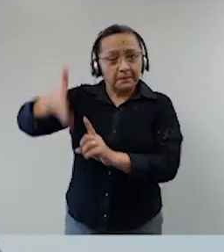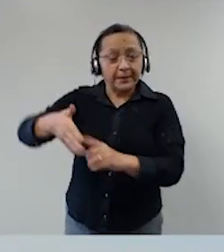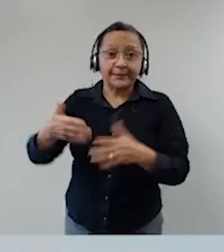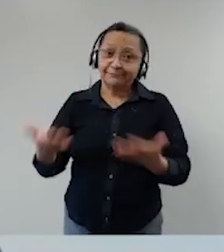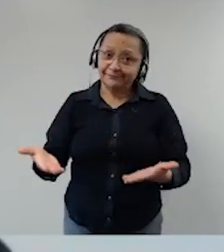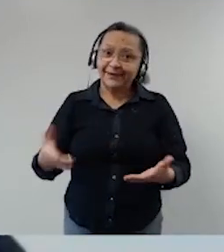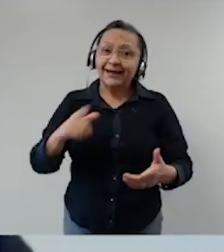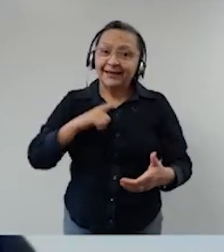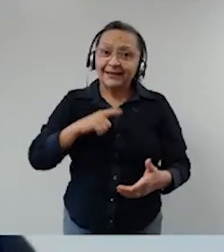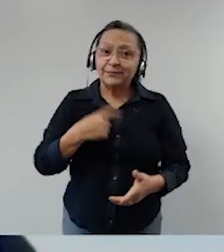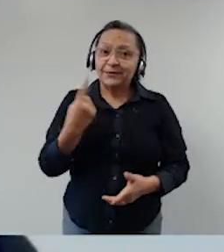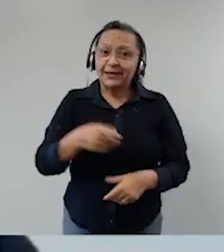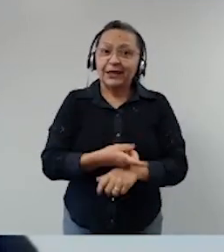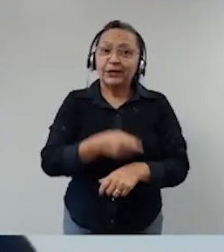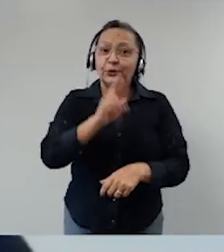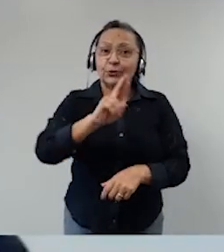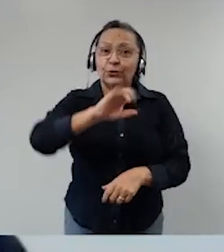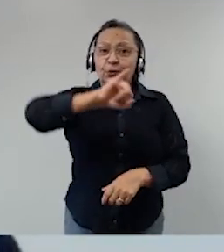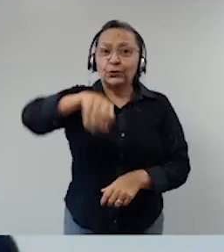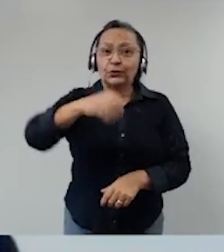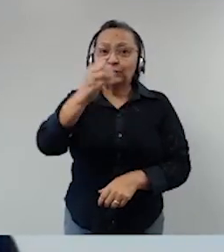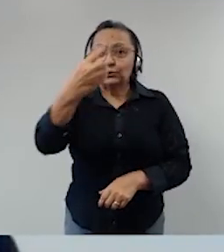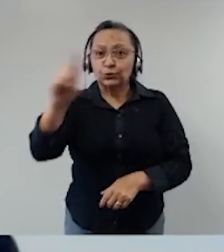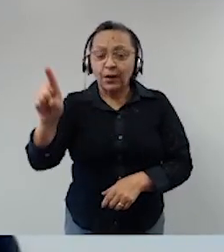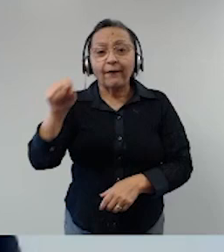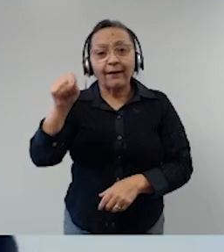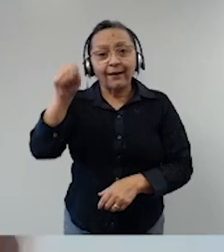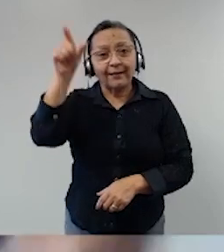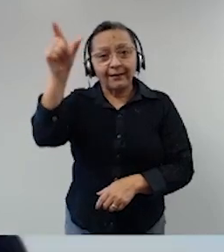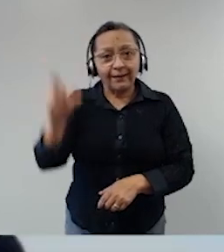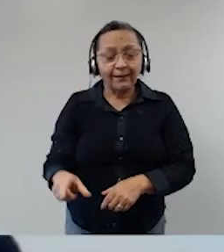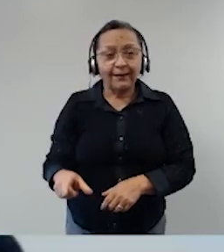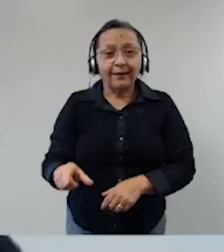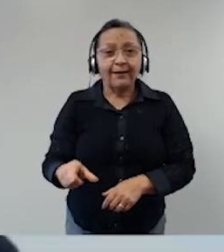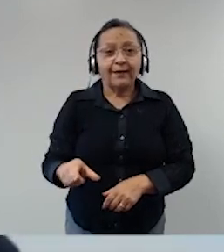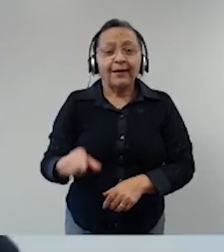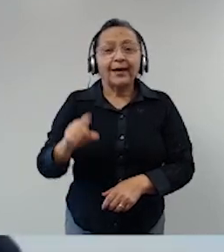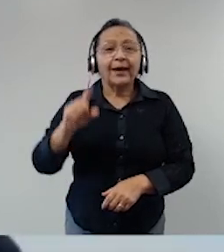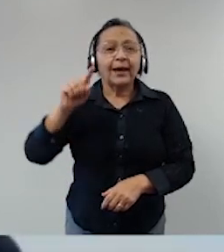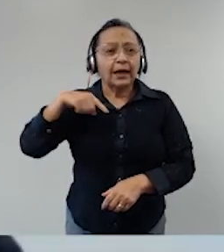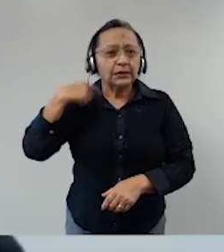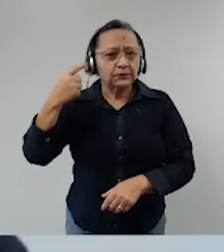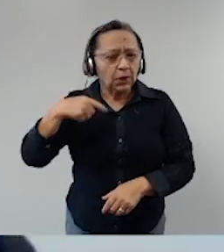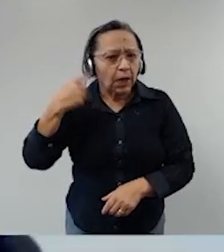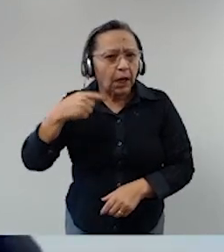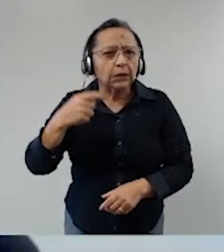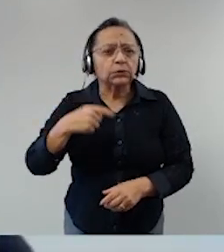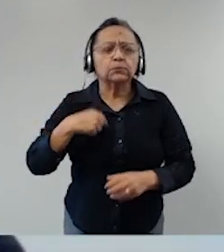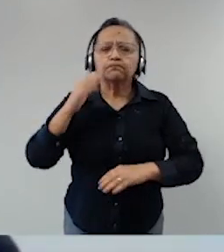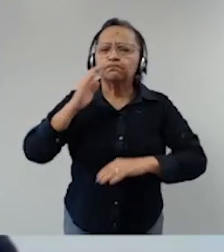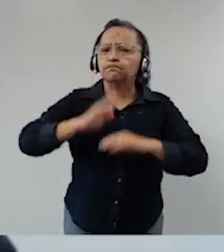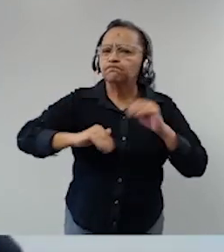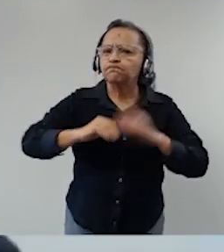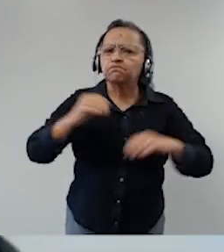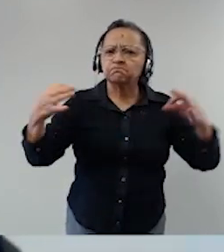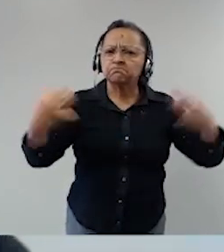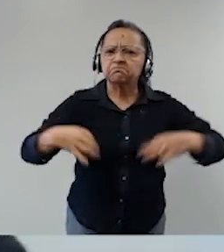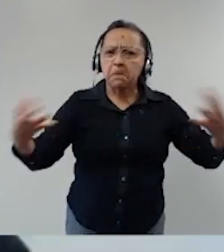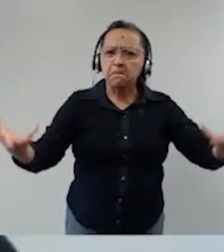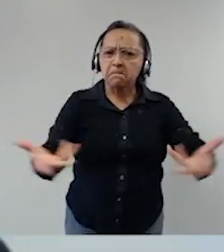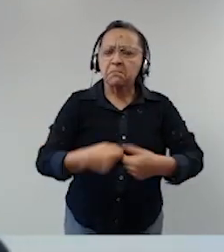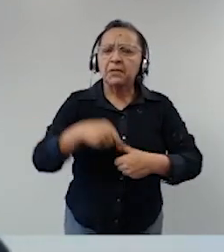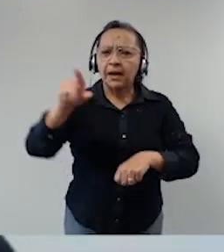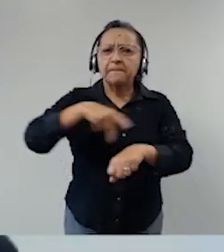contas, temos aqui o doutor João Caiado, que é um dos advogados mais proeminentes de Portugal e que